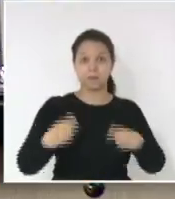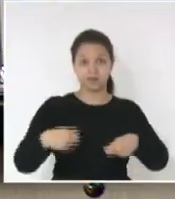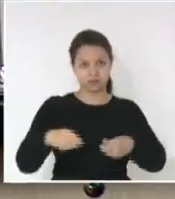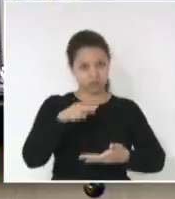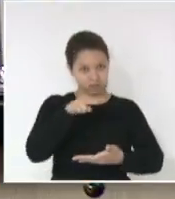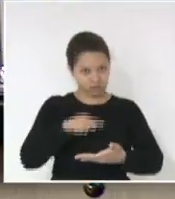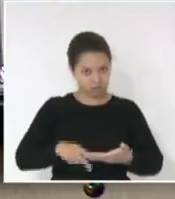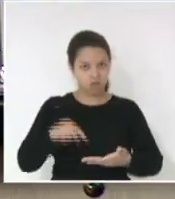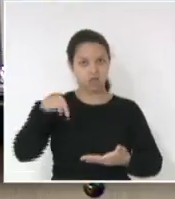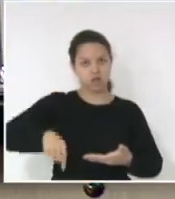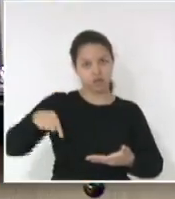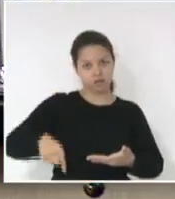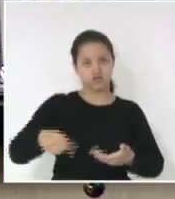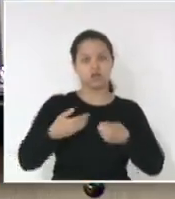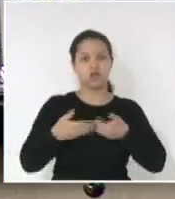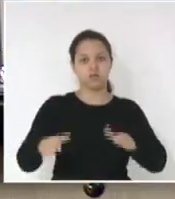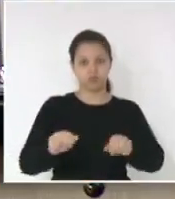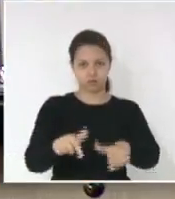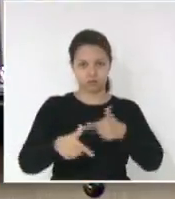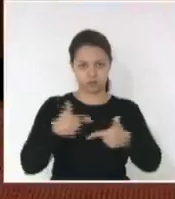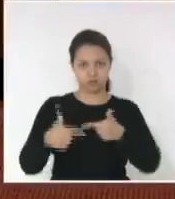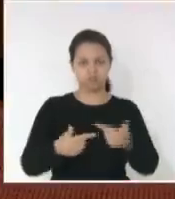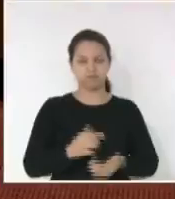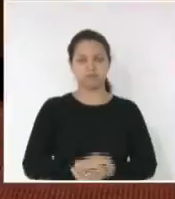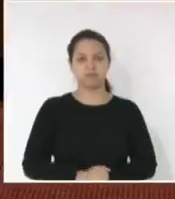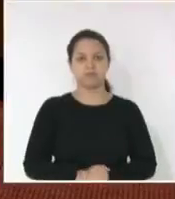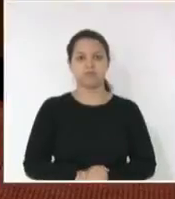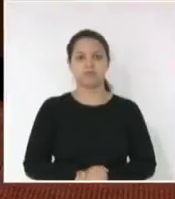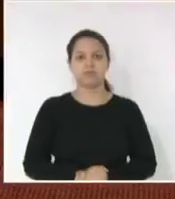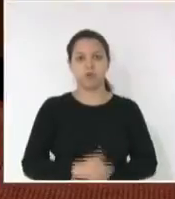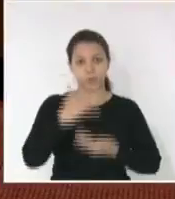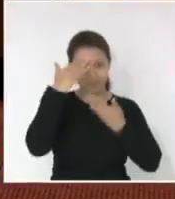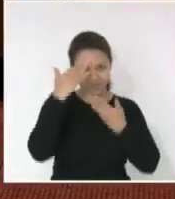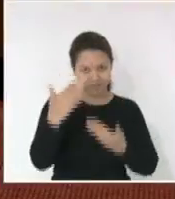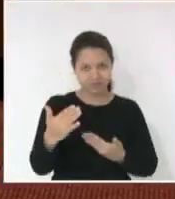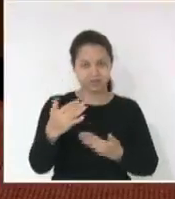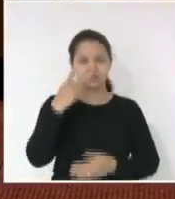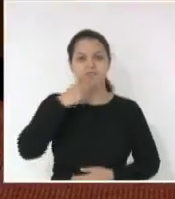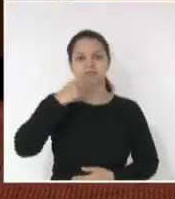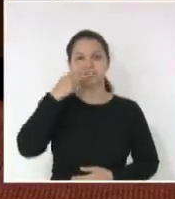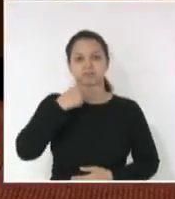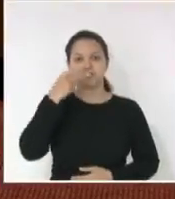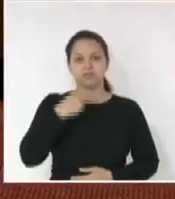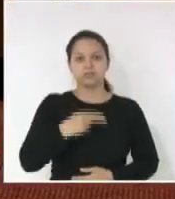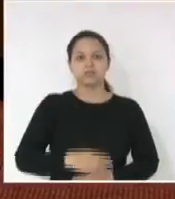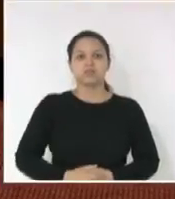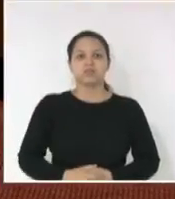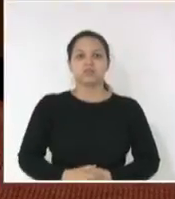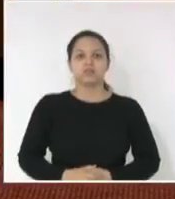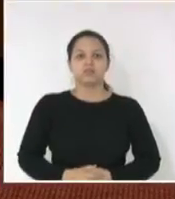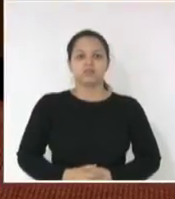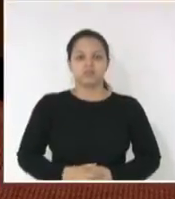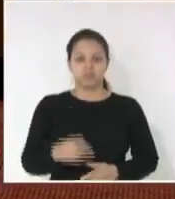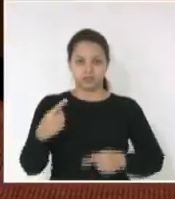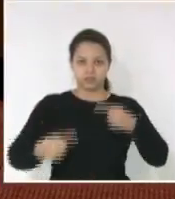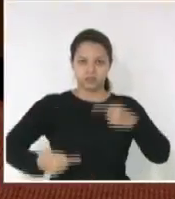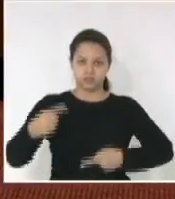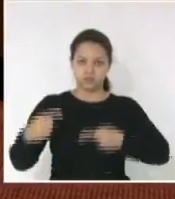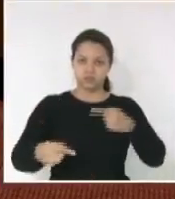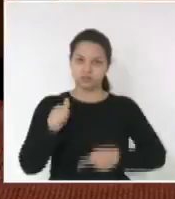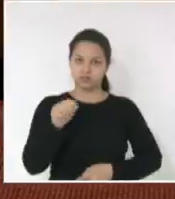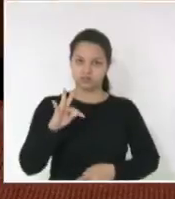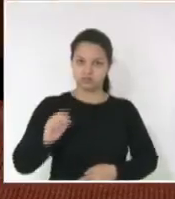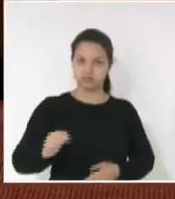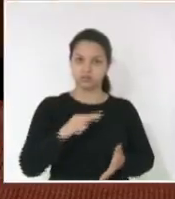leitura aqui na abertura dos trabalhos. Obrigado, deputado Kennedy Nunes, a leitura da ata. Em discussão, as atas